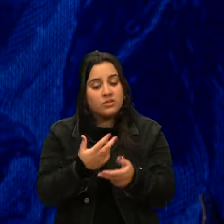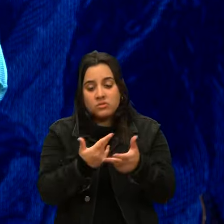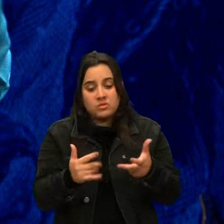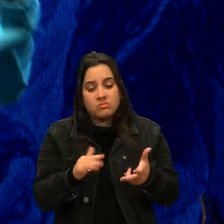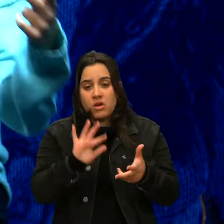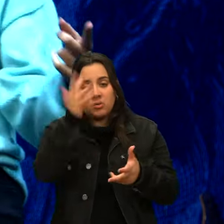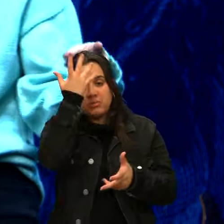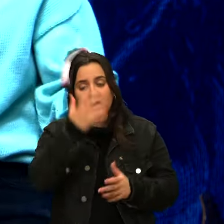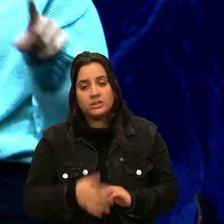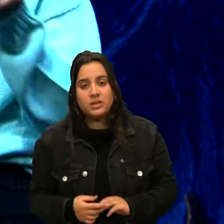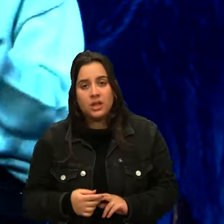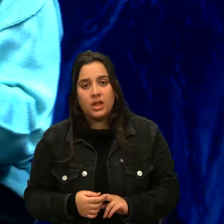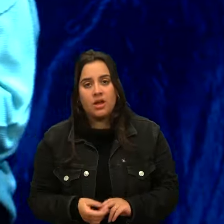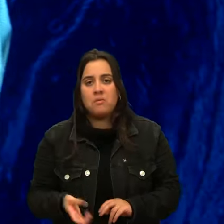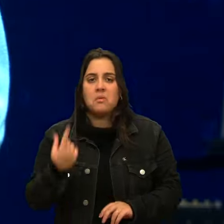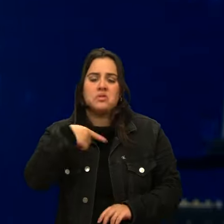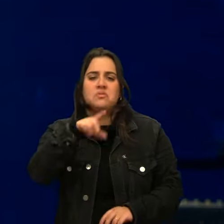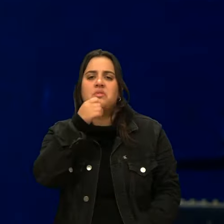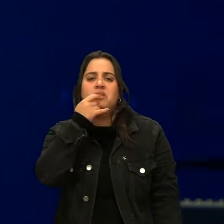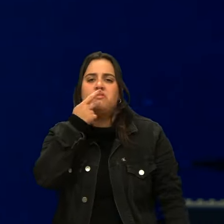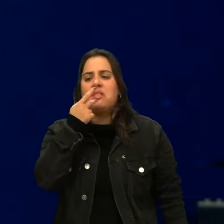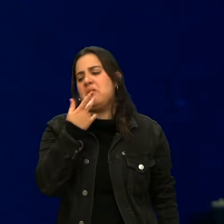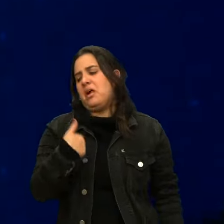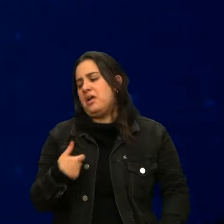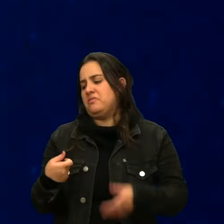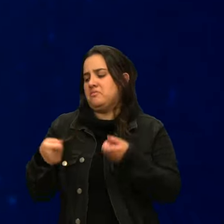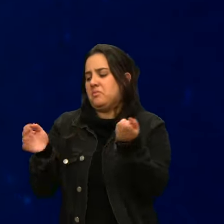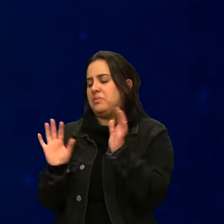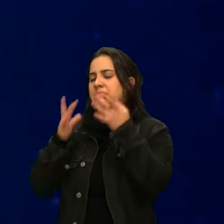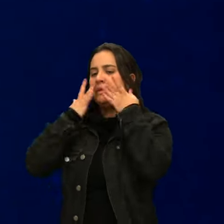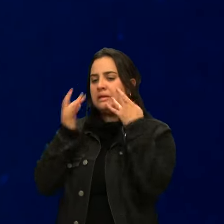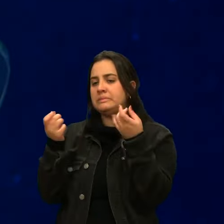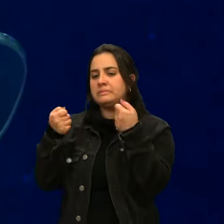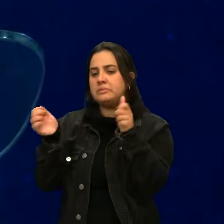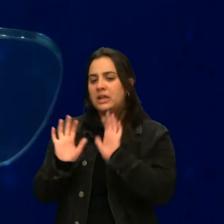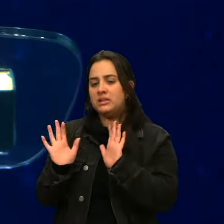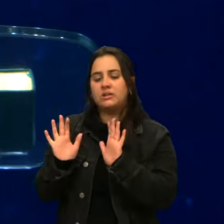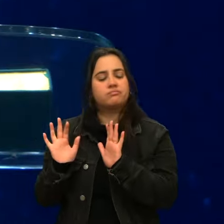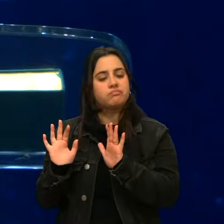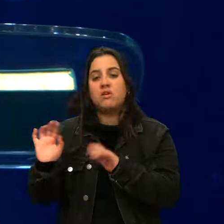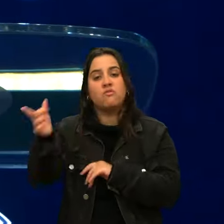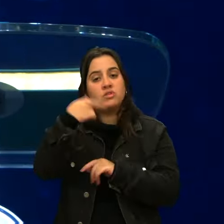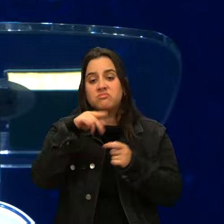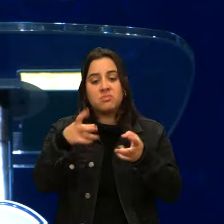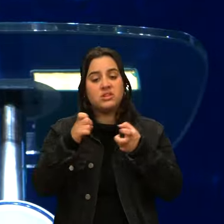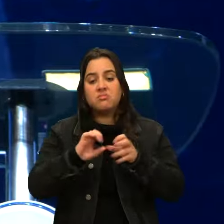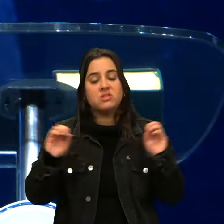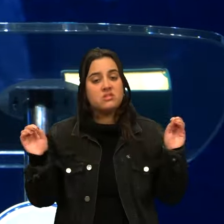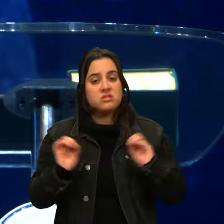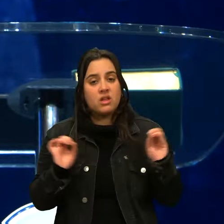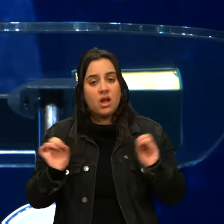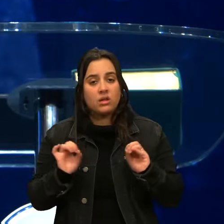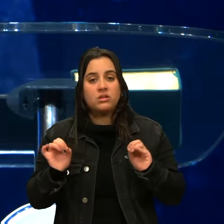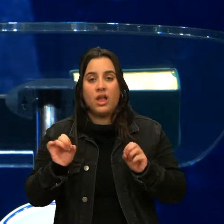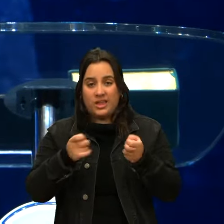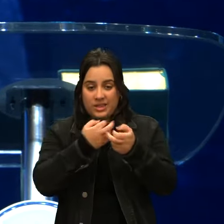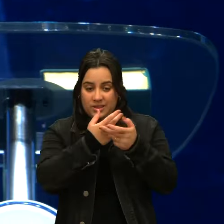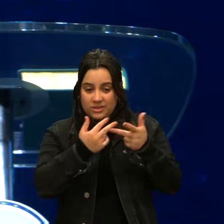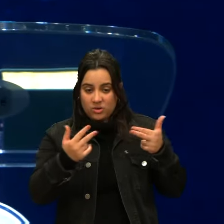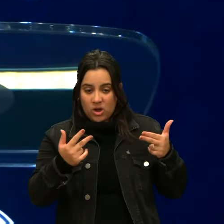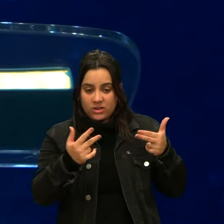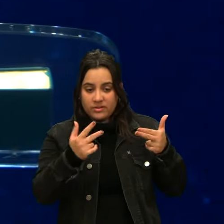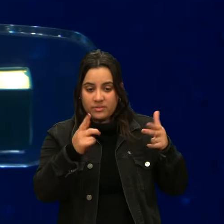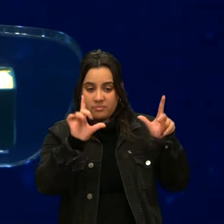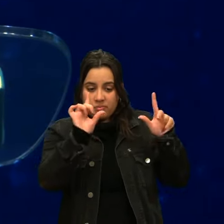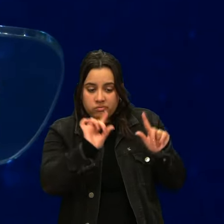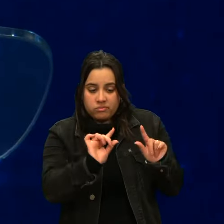aquilo que está à sua frente, aquilo que está nas suas mãos, você não percebe. E aquelas coisas que parecem tão pequenas